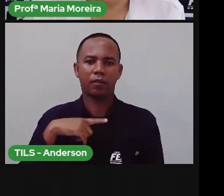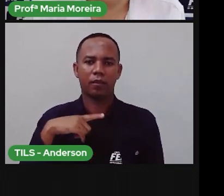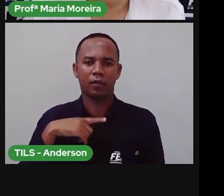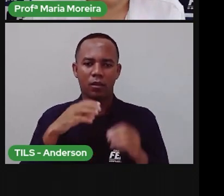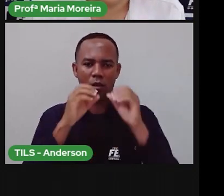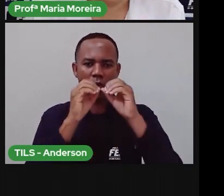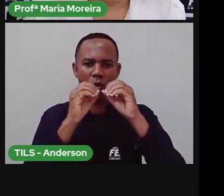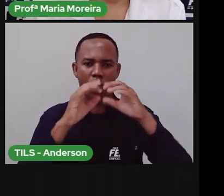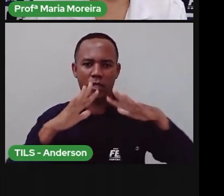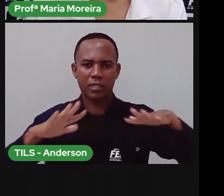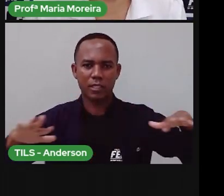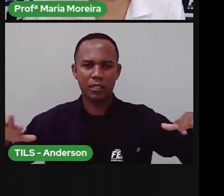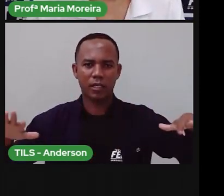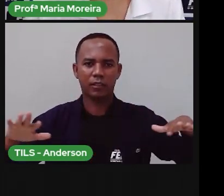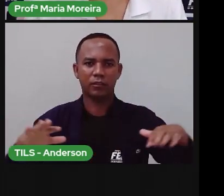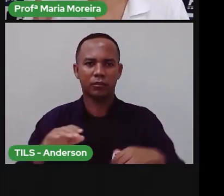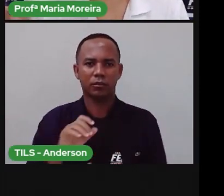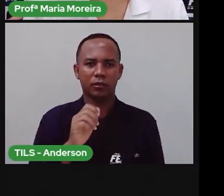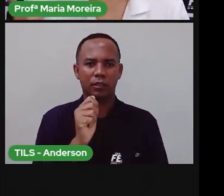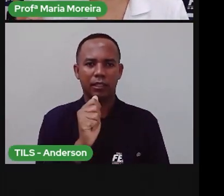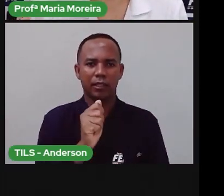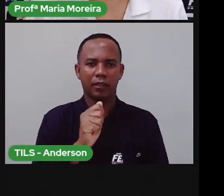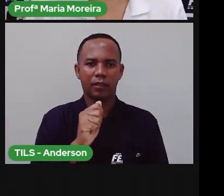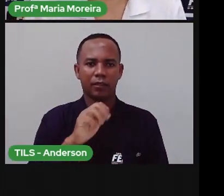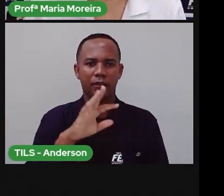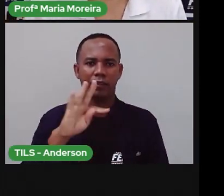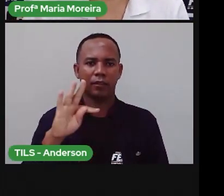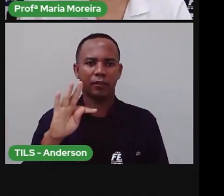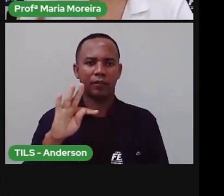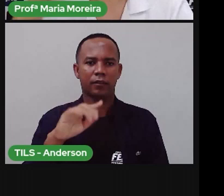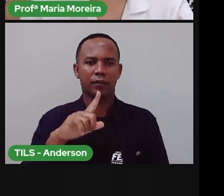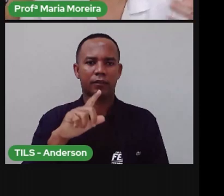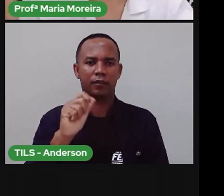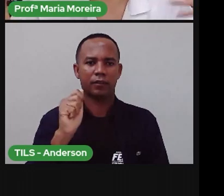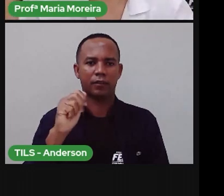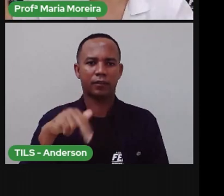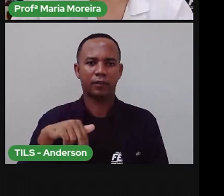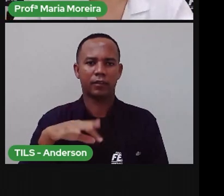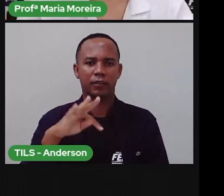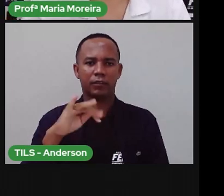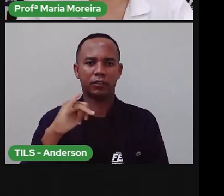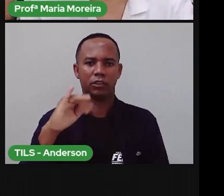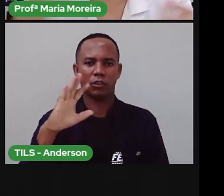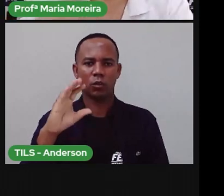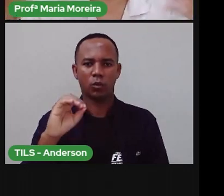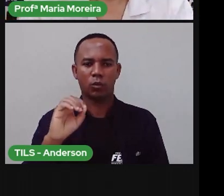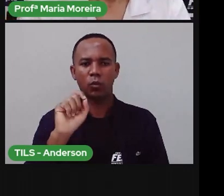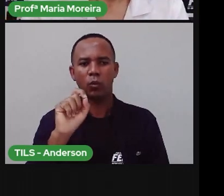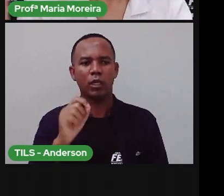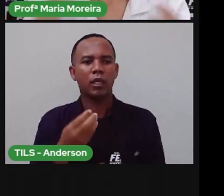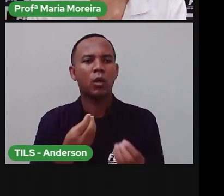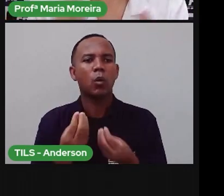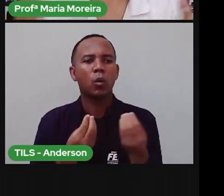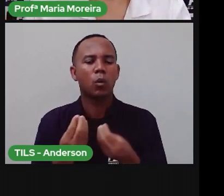Atlântico, né? E por que essa troca de mercadorias, né? Essa troca capitalista entre